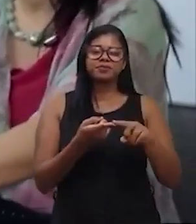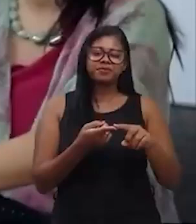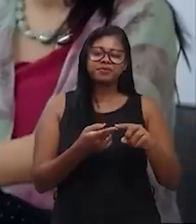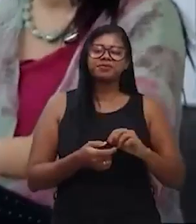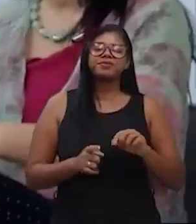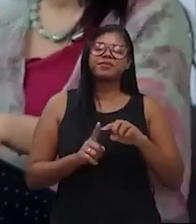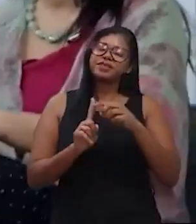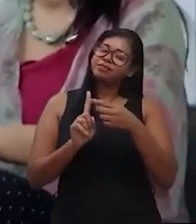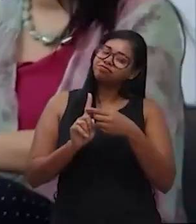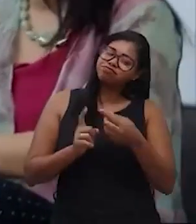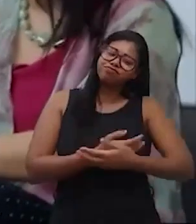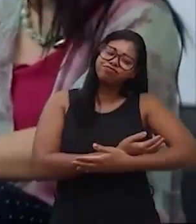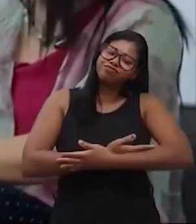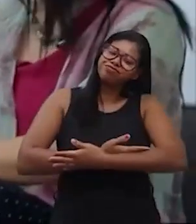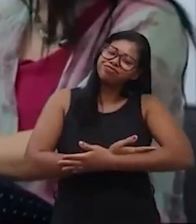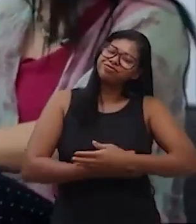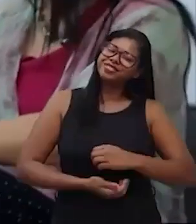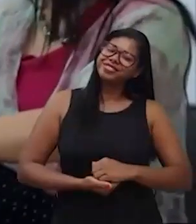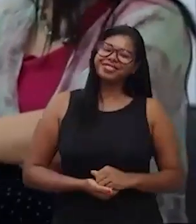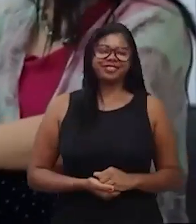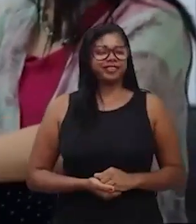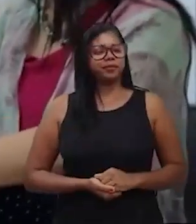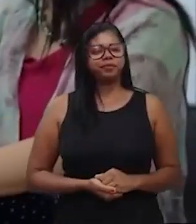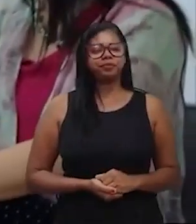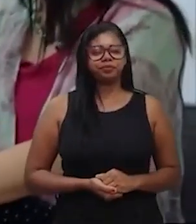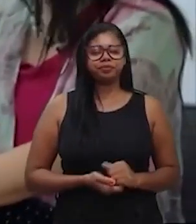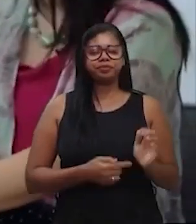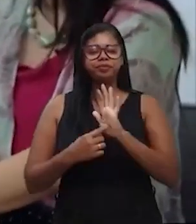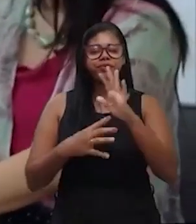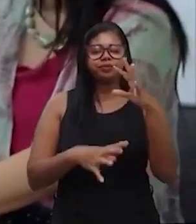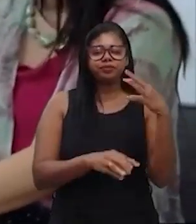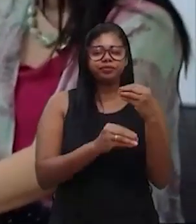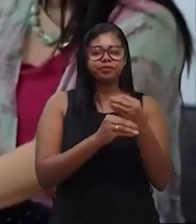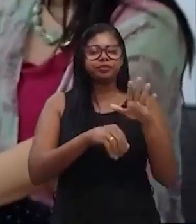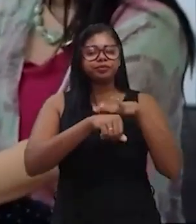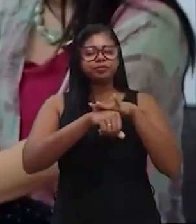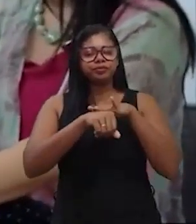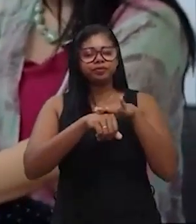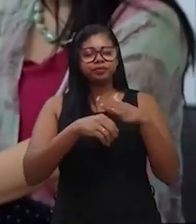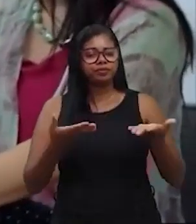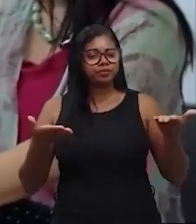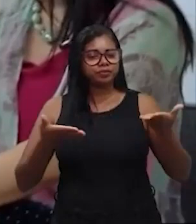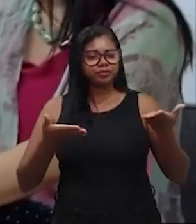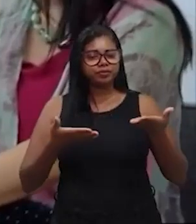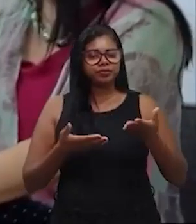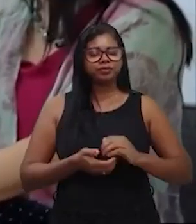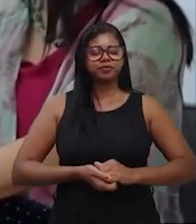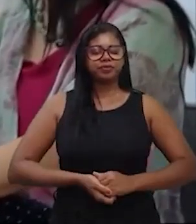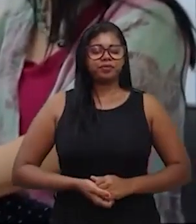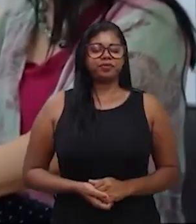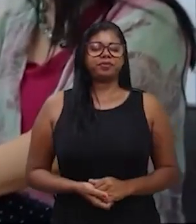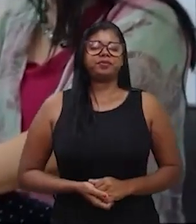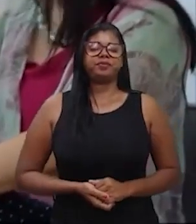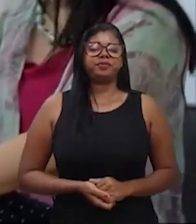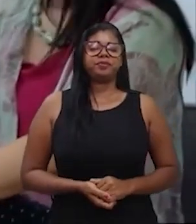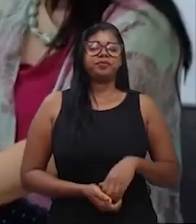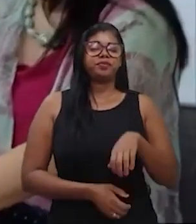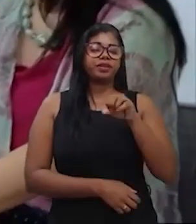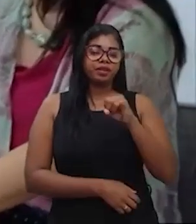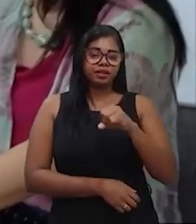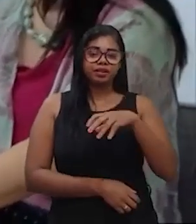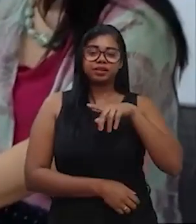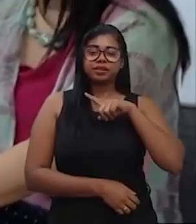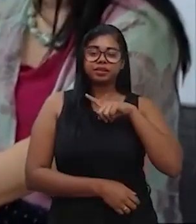licença maternidade. Bem, e no Design com Criatividade a gente vai conversar um pouquinho hoje aqui sobre se existe